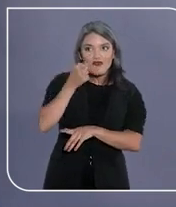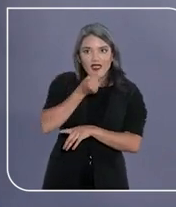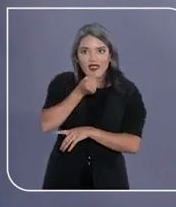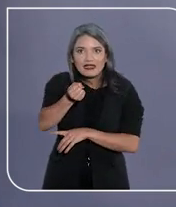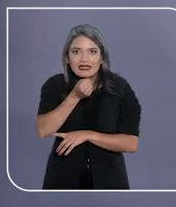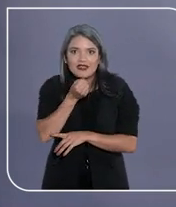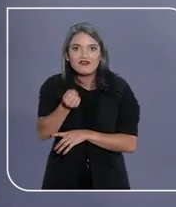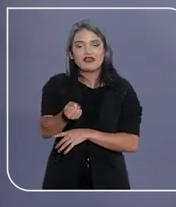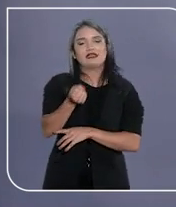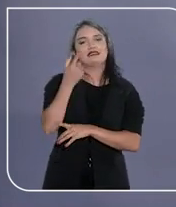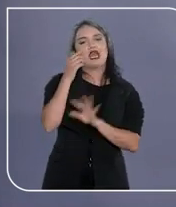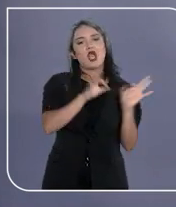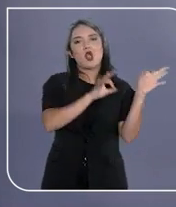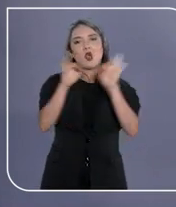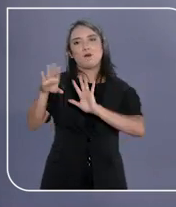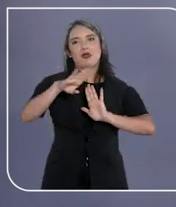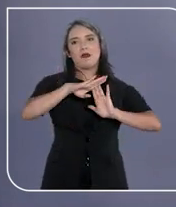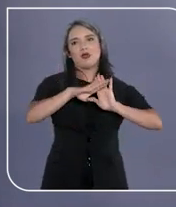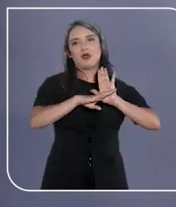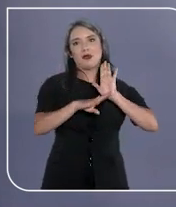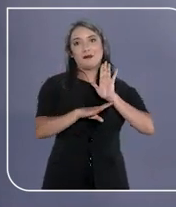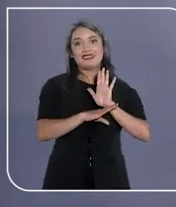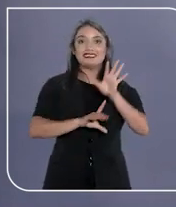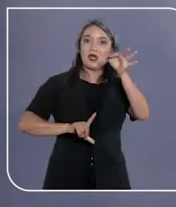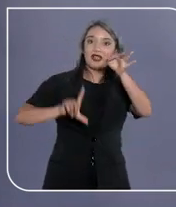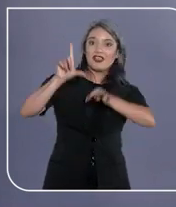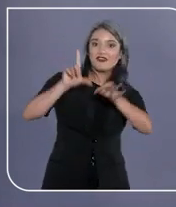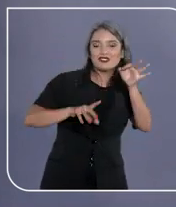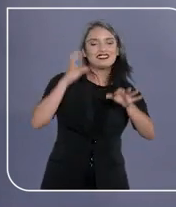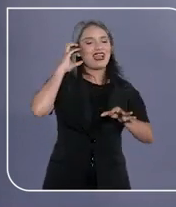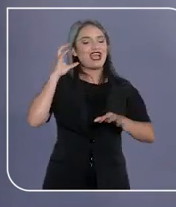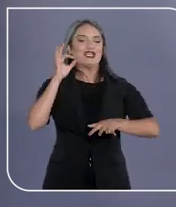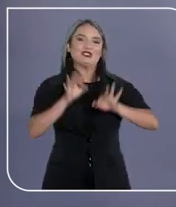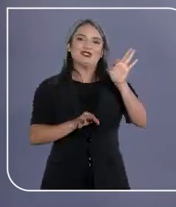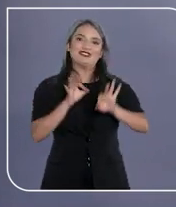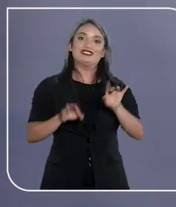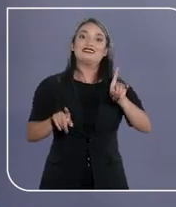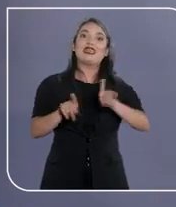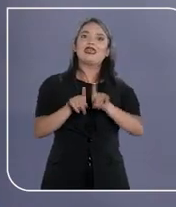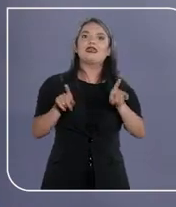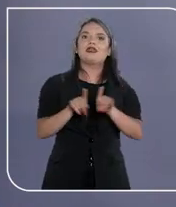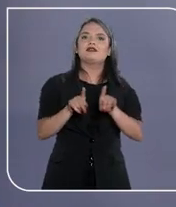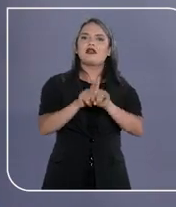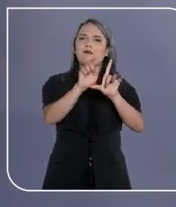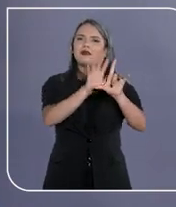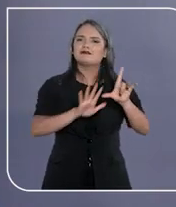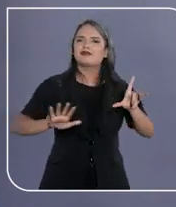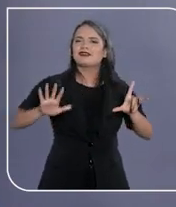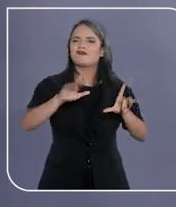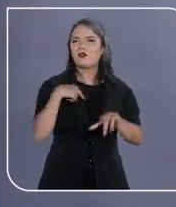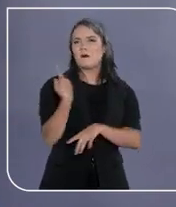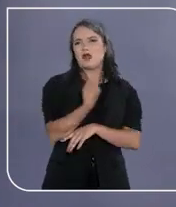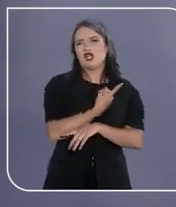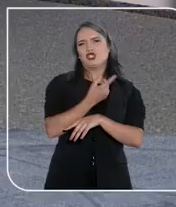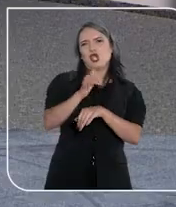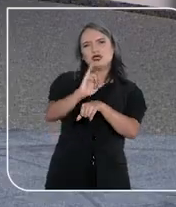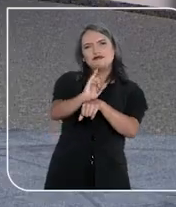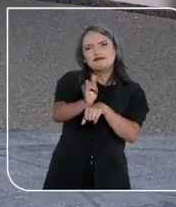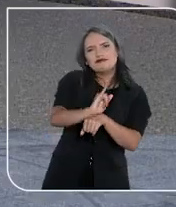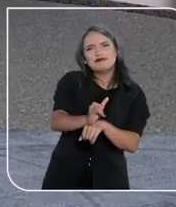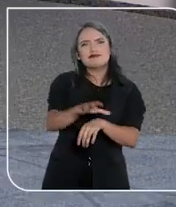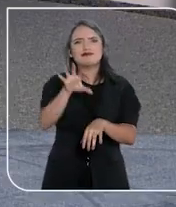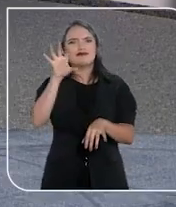entrevistas, acompanhe a programação da TV e da Rádio Justiça e os nossos canais nas principais plataformas de vídeo e de